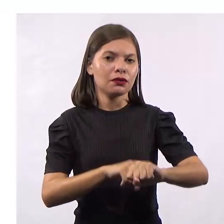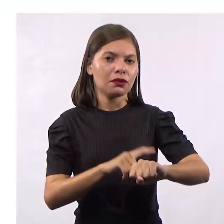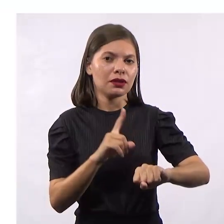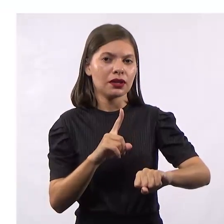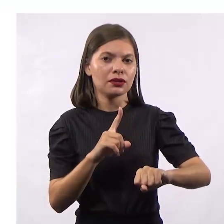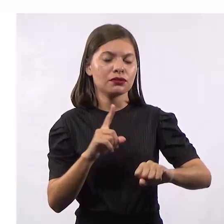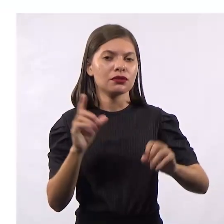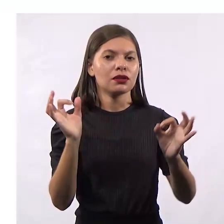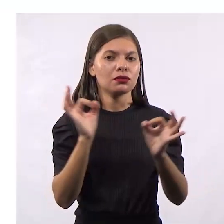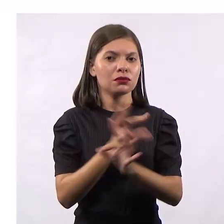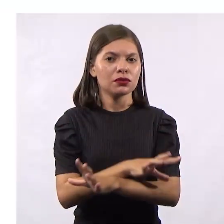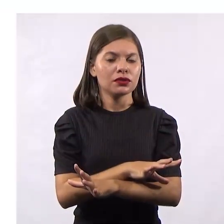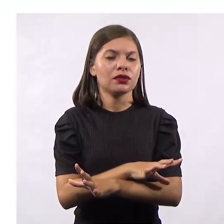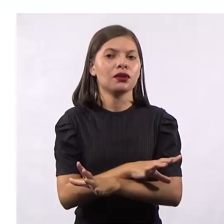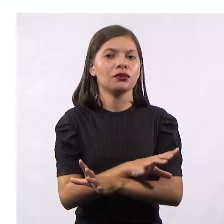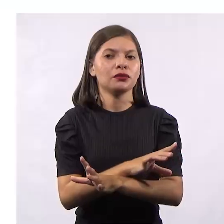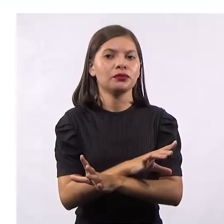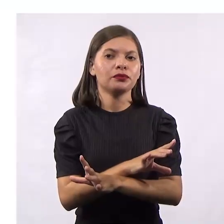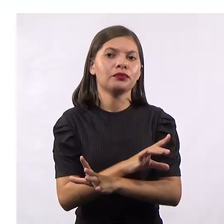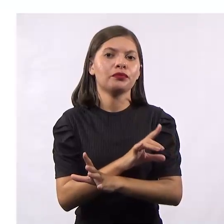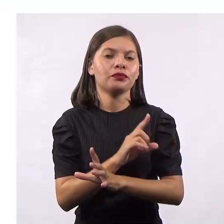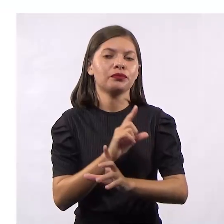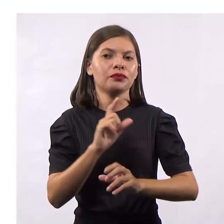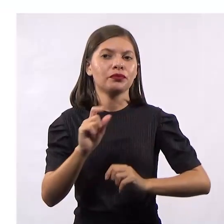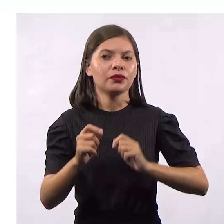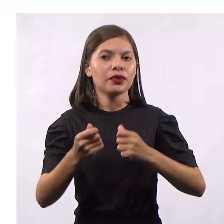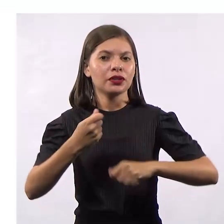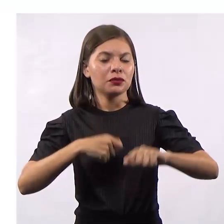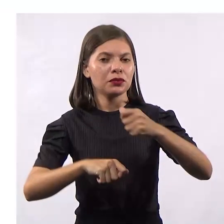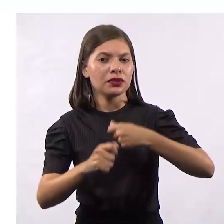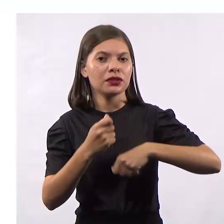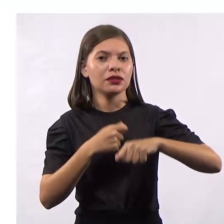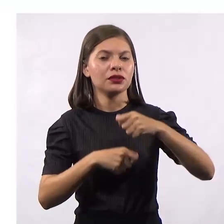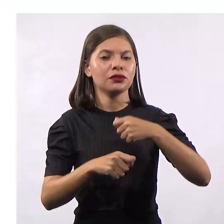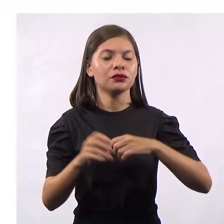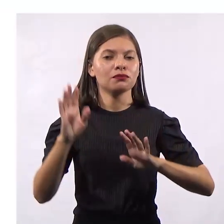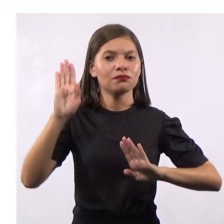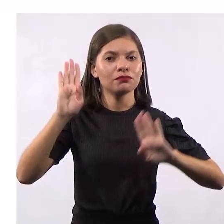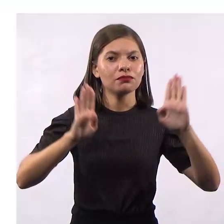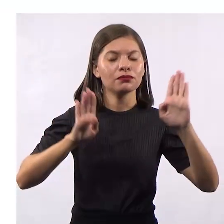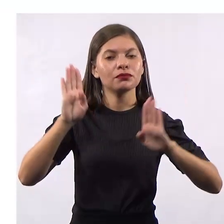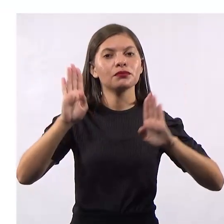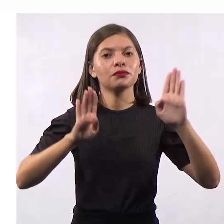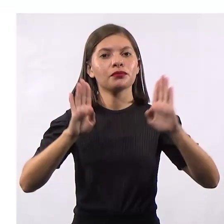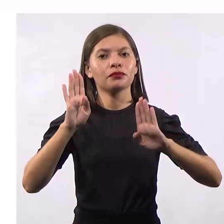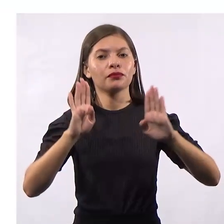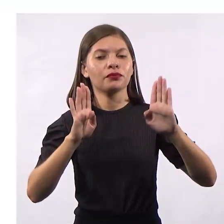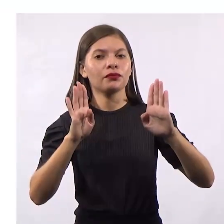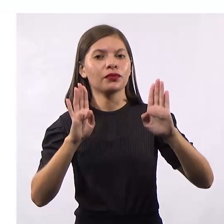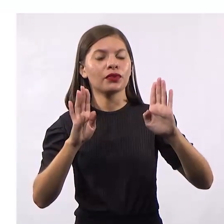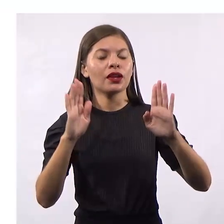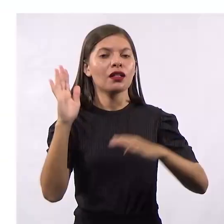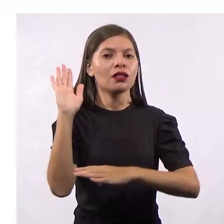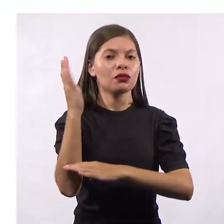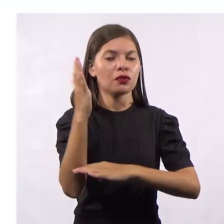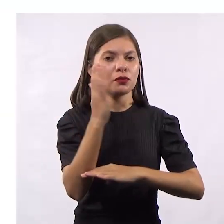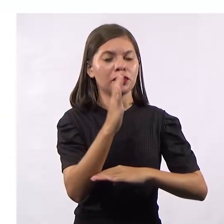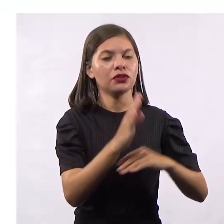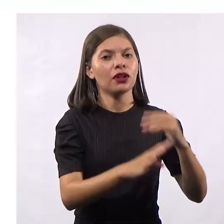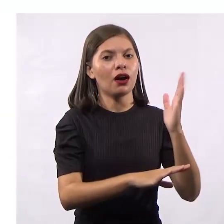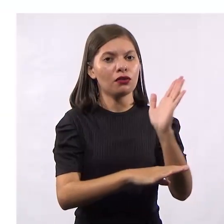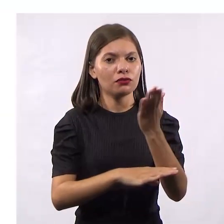de procedimentos de desapropriação, desocupação, servidão administrativa ou licenciamento ambiental